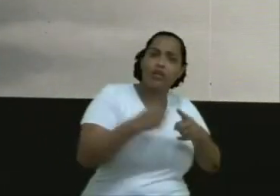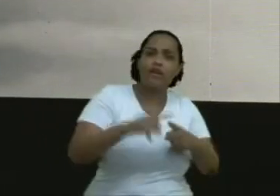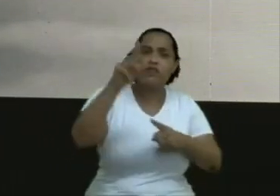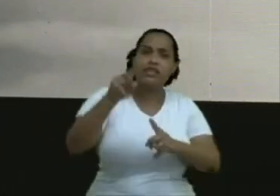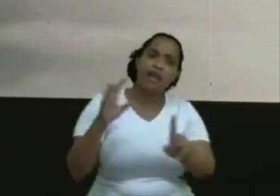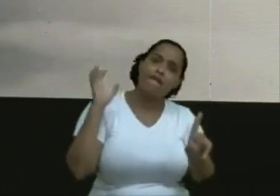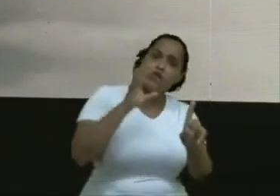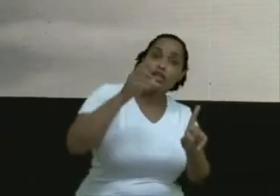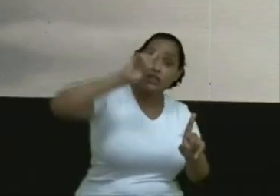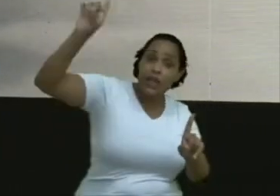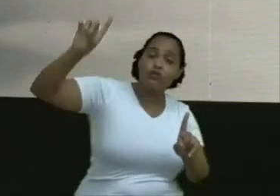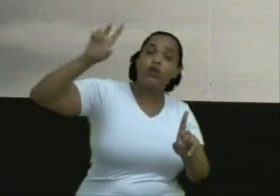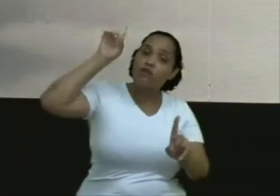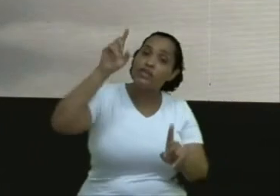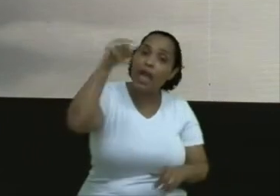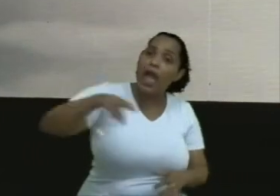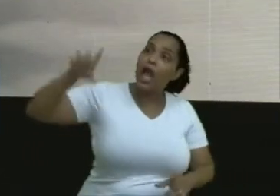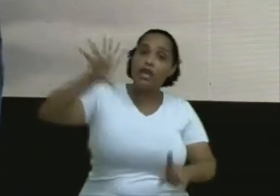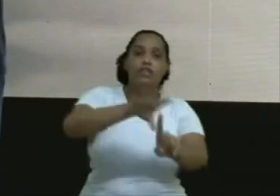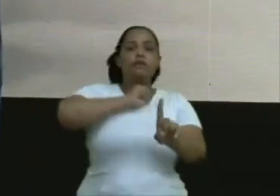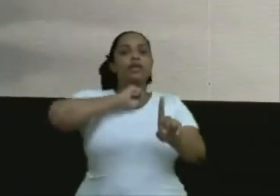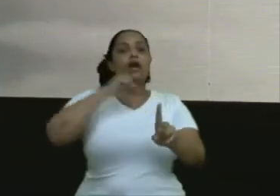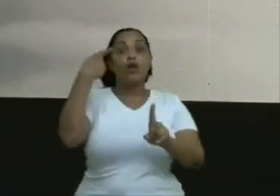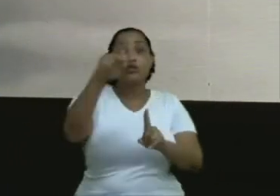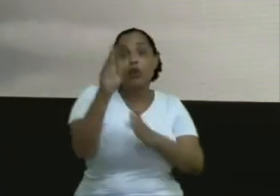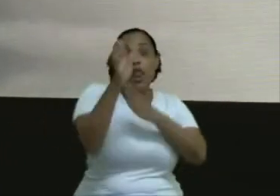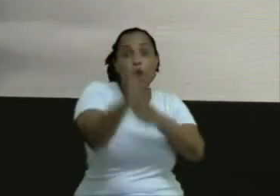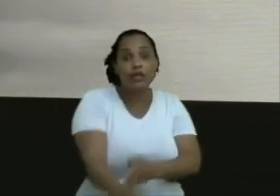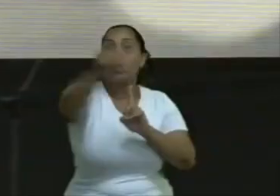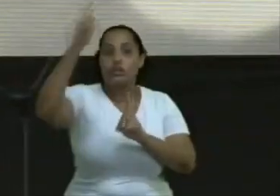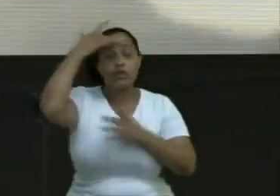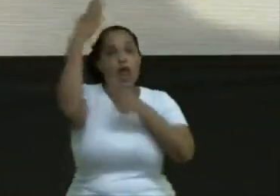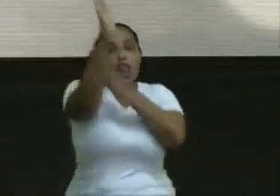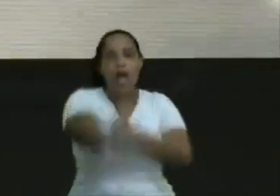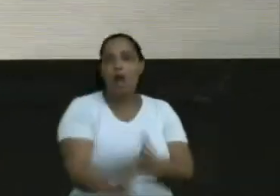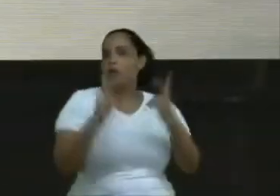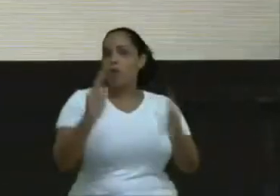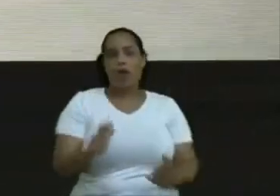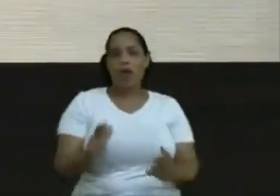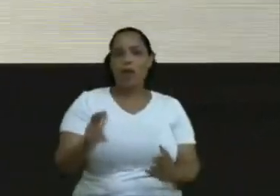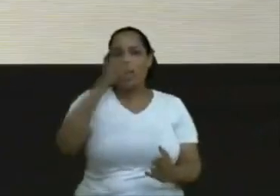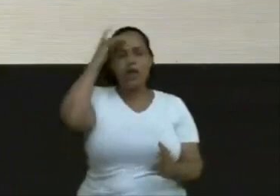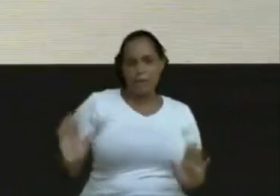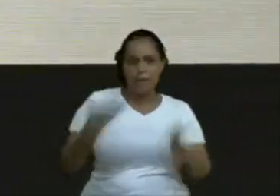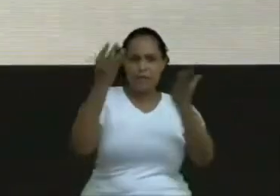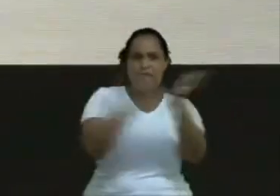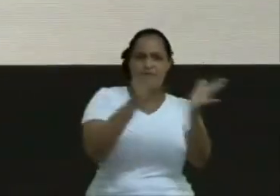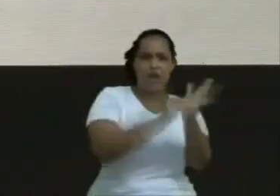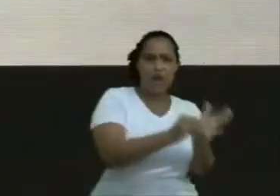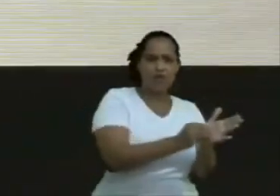Deus. Você é uma inspiração. E a sua lealdade inspira mais lealdade. E aquele que promove deslealdade,